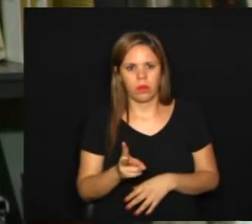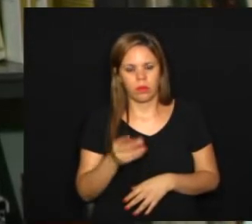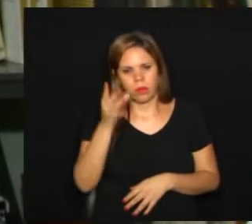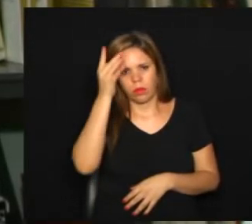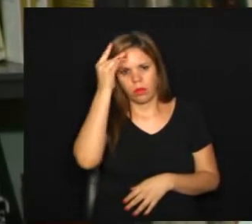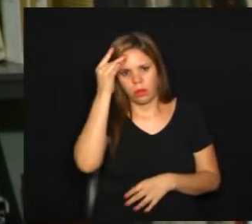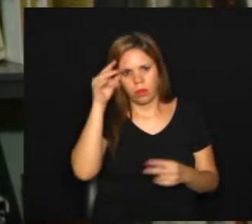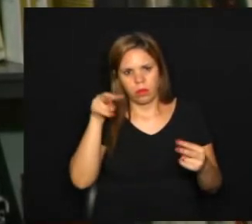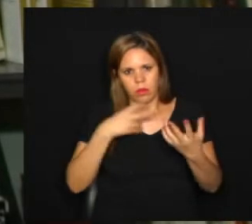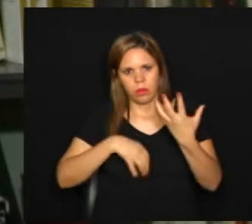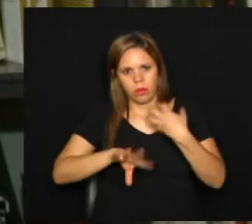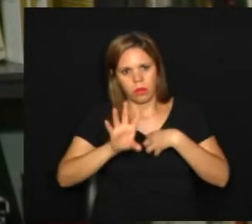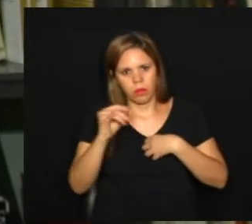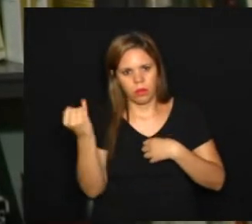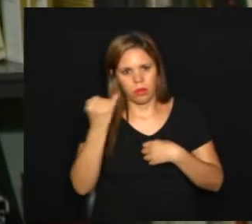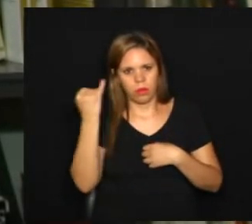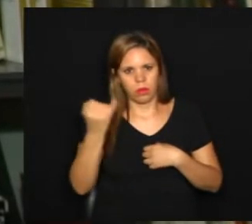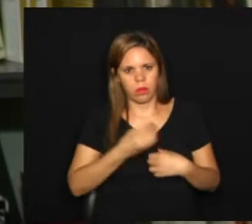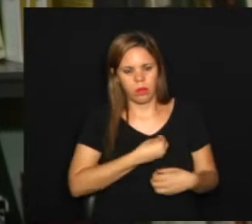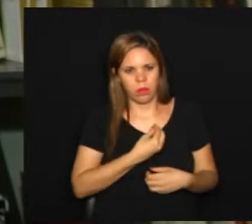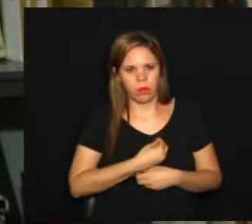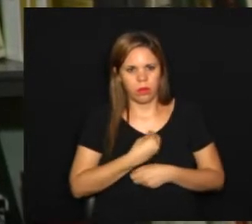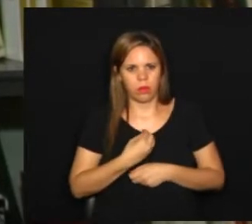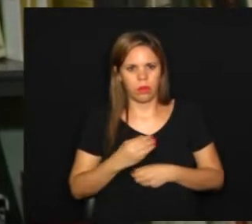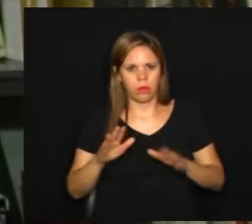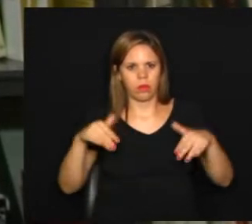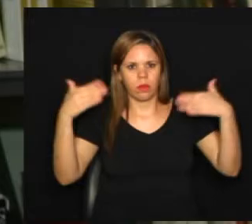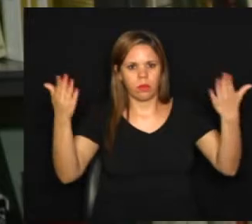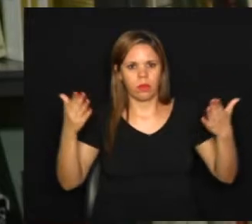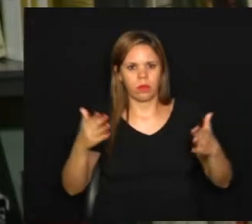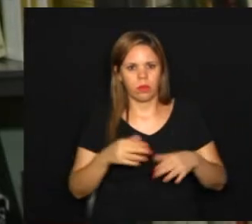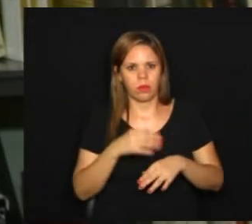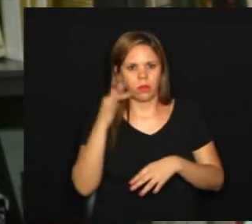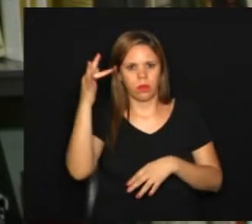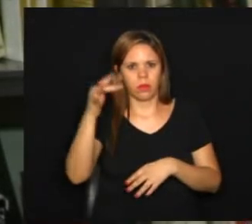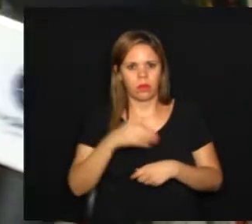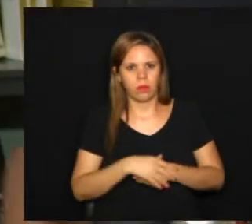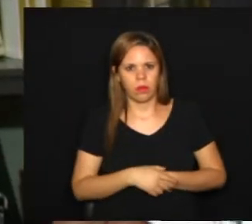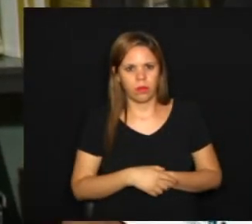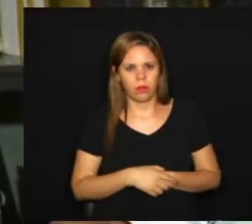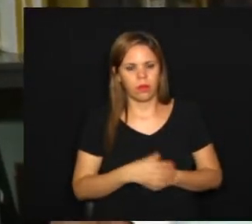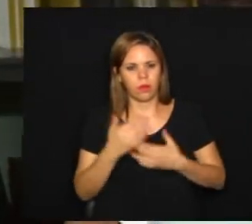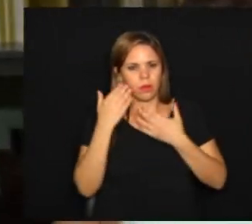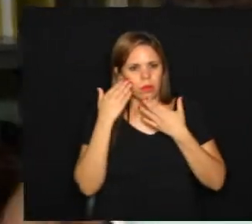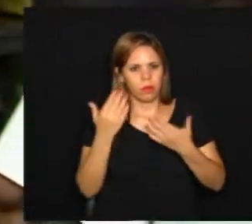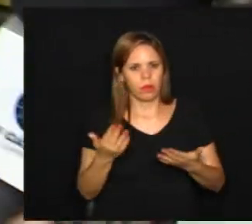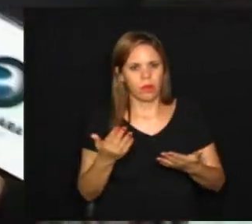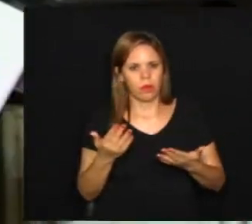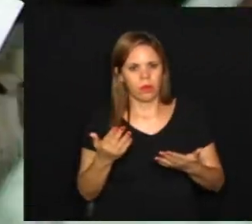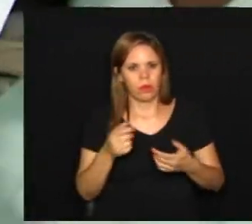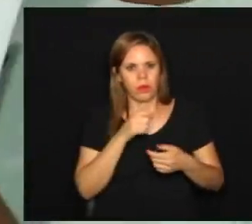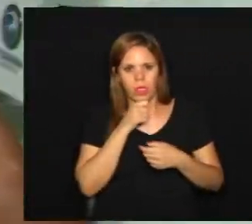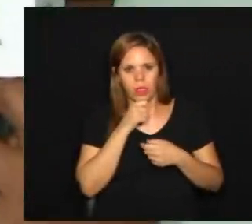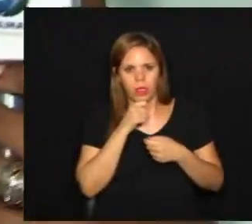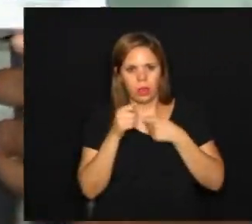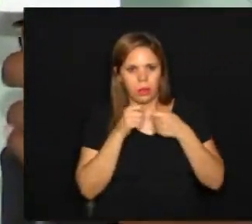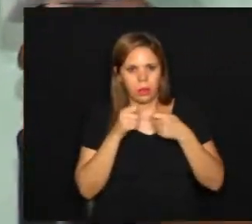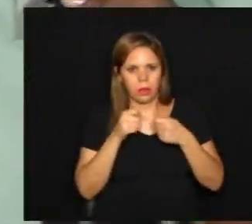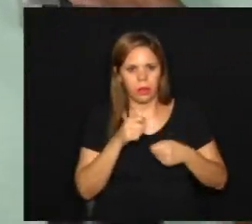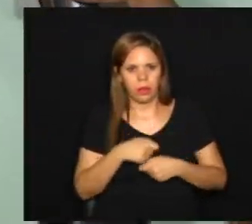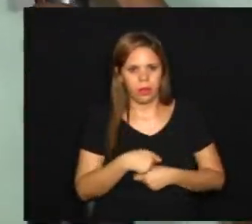os alunos mais antigos recebem quem está chegando. Um jovem enxergar o outro também tem resultado positivo? Muito, não só